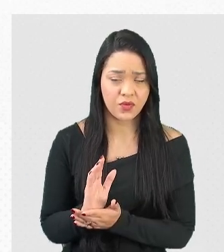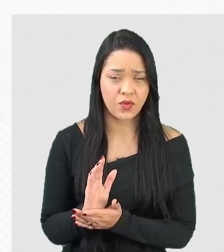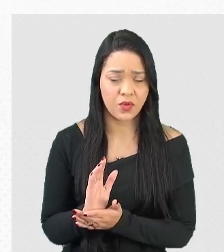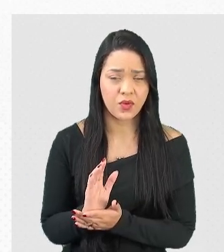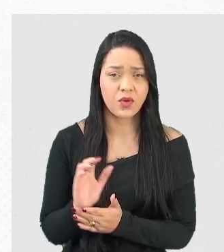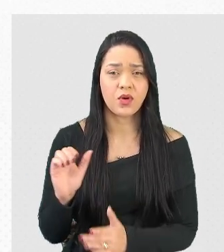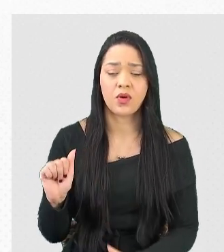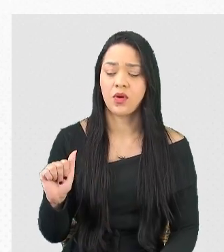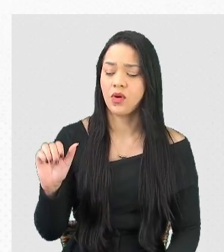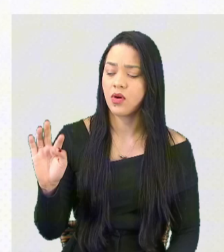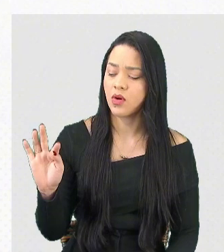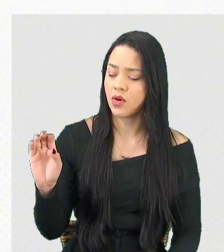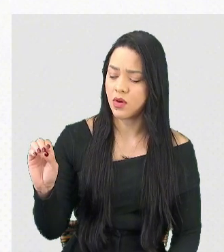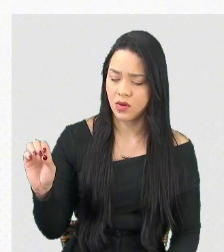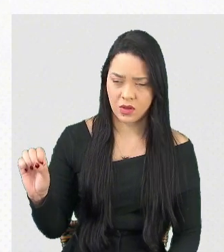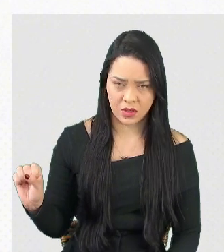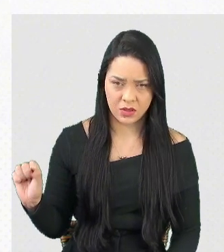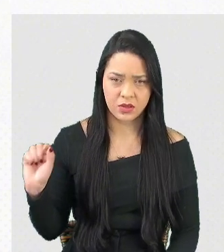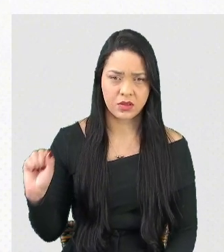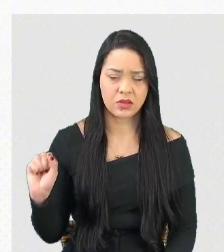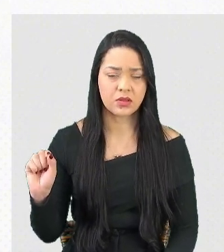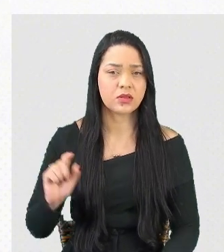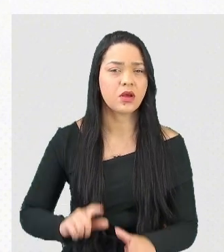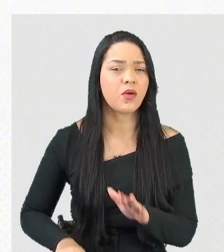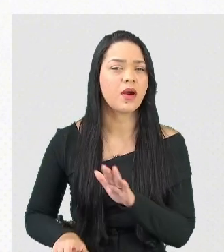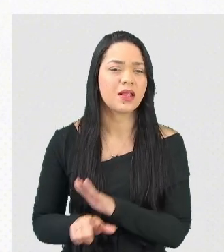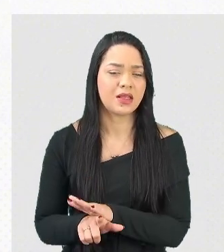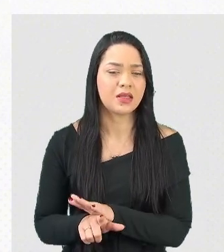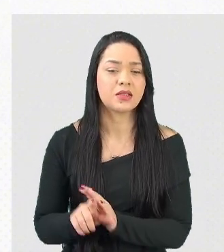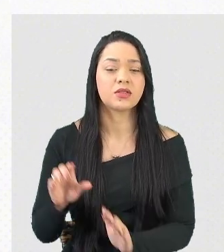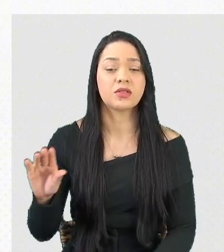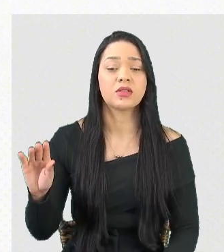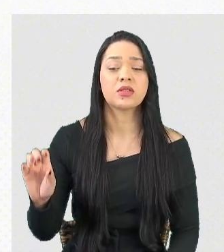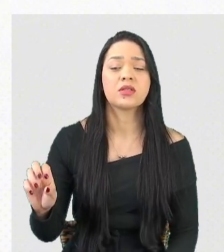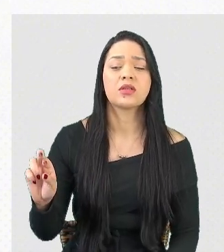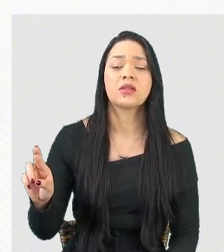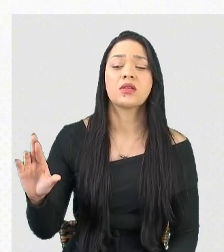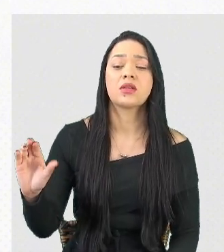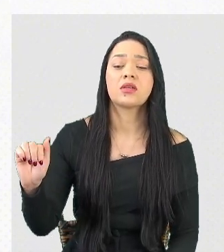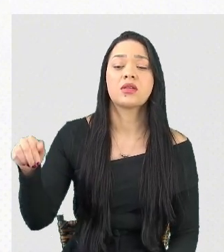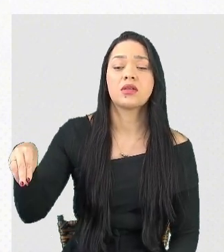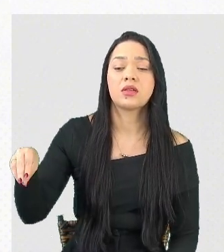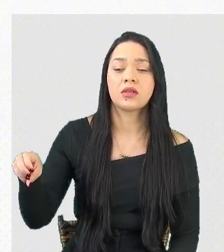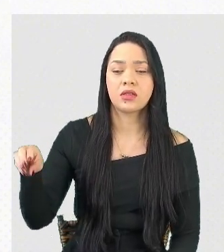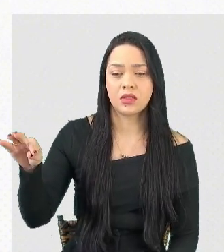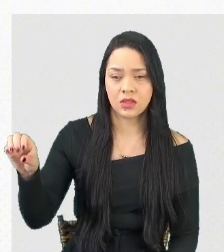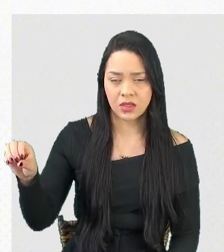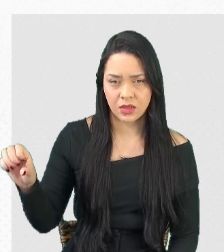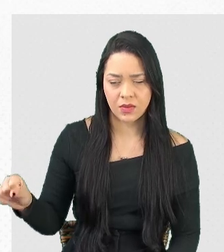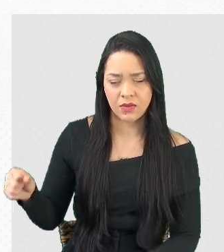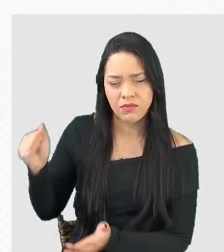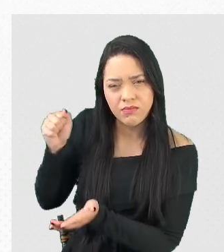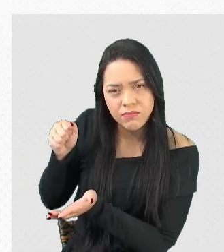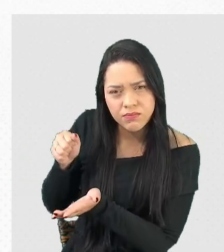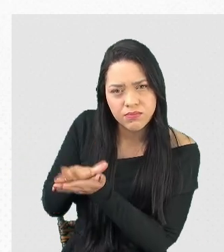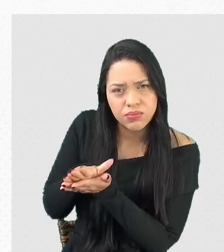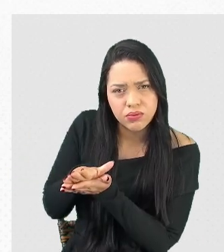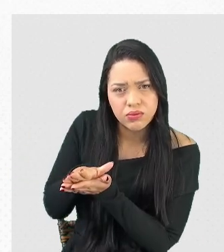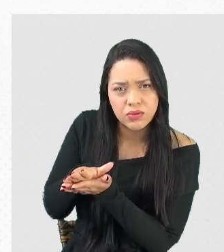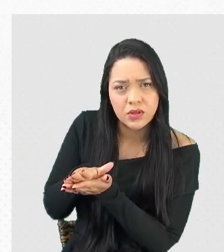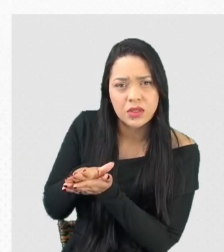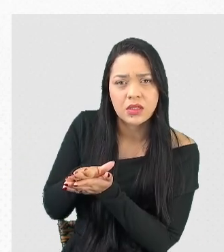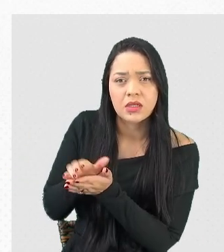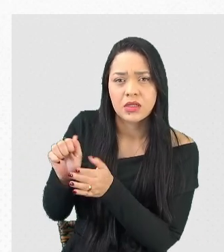cercamentos, que promoveram a expulsão de milhares de camponeses das terras comunais, as terras que eram comuns, que eram do Estado, que eles poderiam ali